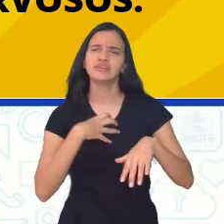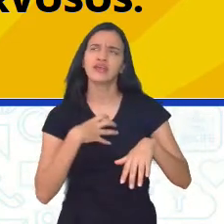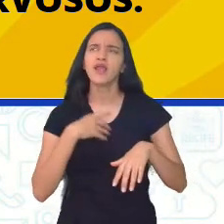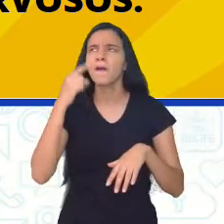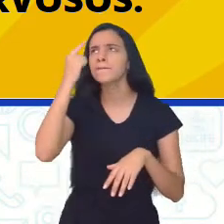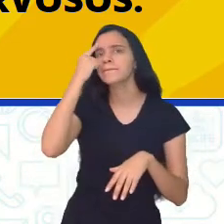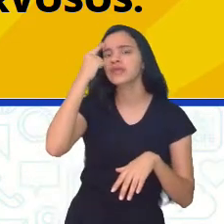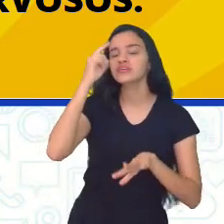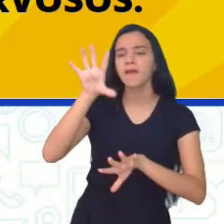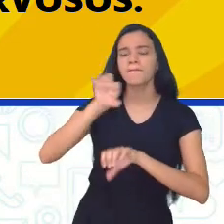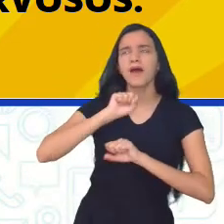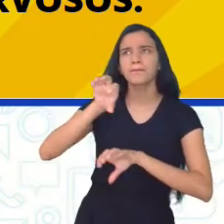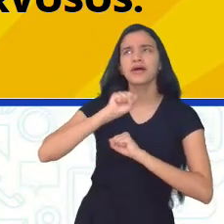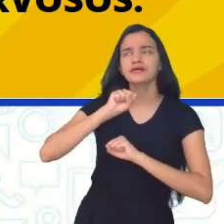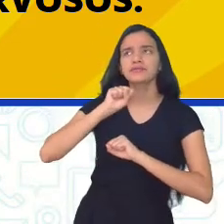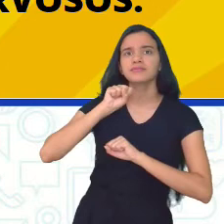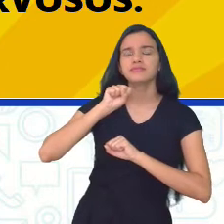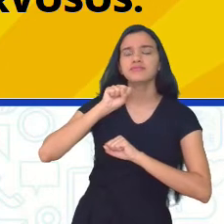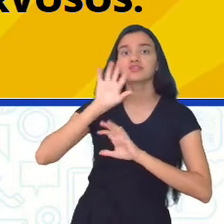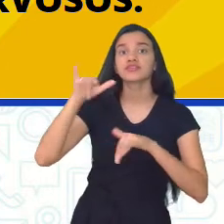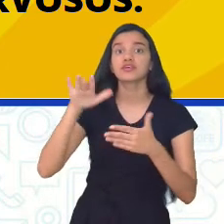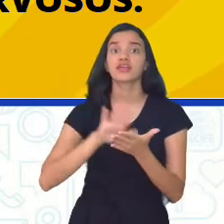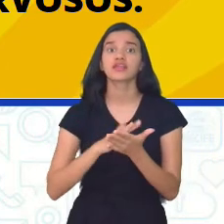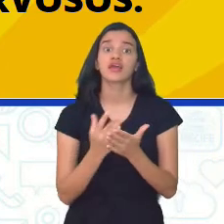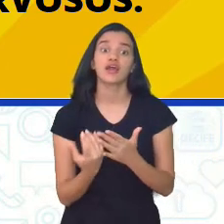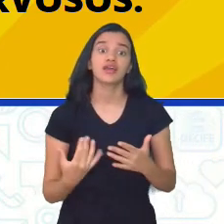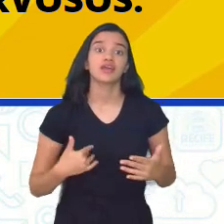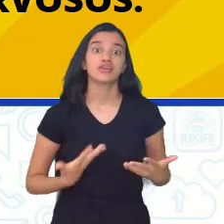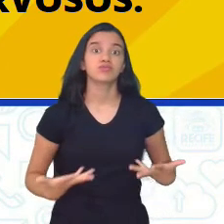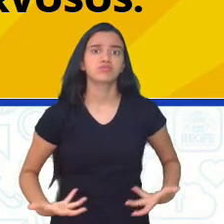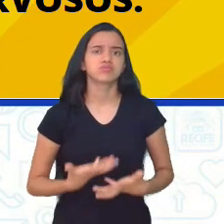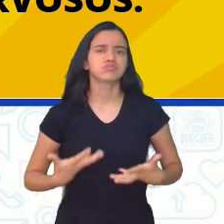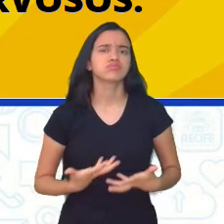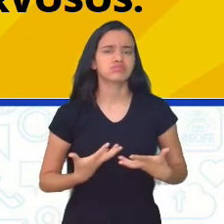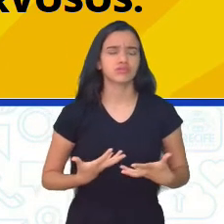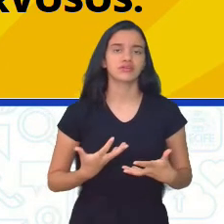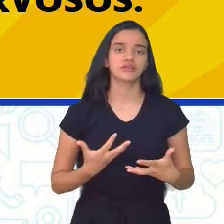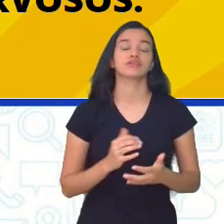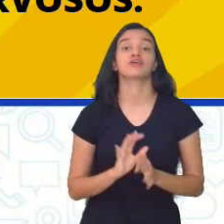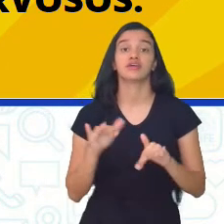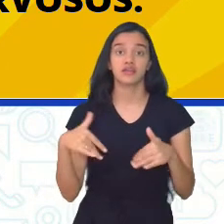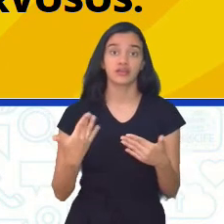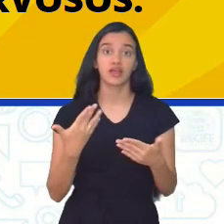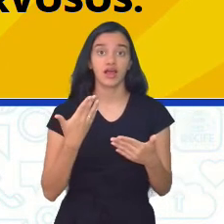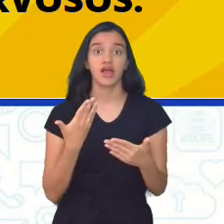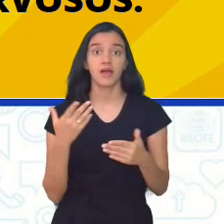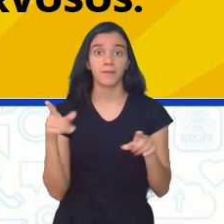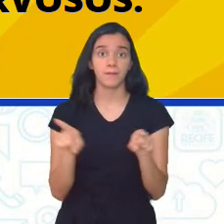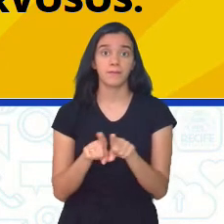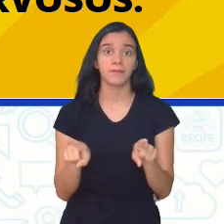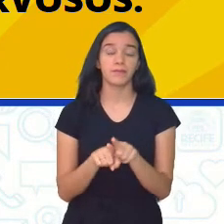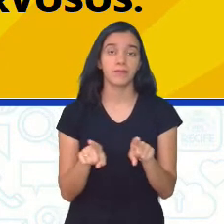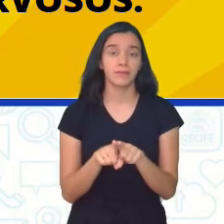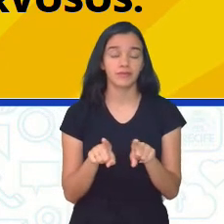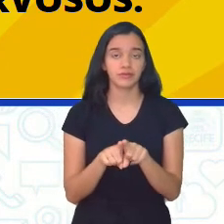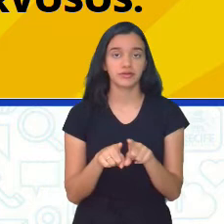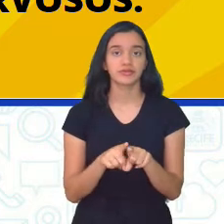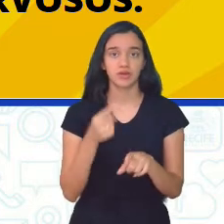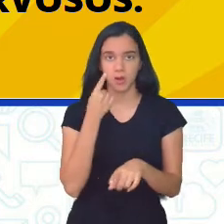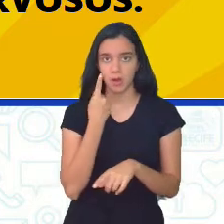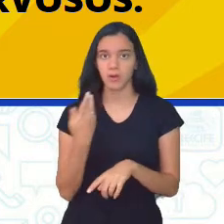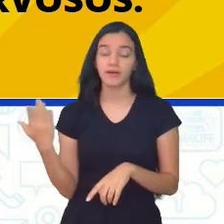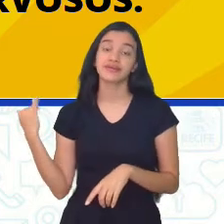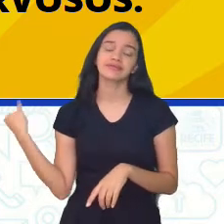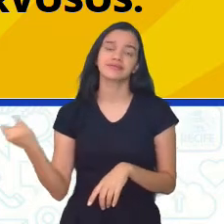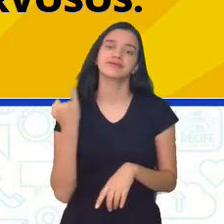pensa, capta, decodifica e interpreta estímulos e mensagem. E ainda está envolvido aí com os nossos impulsos nervosos. Então